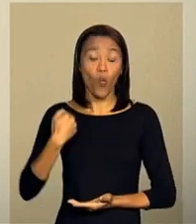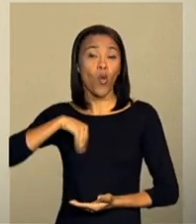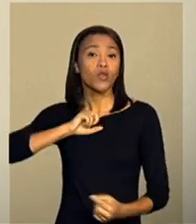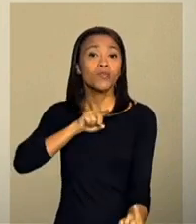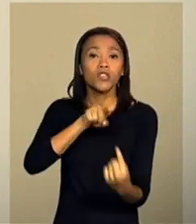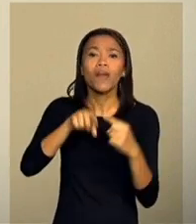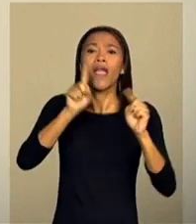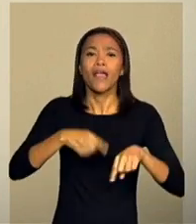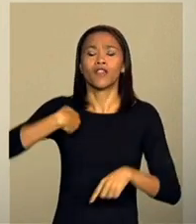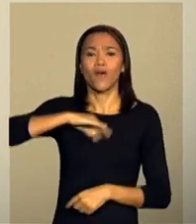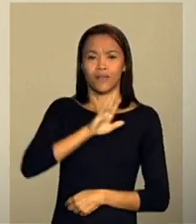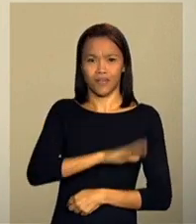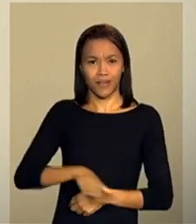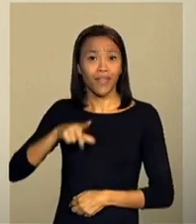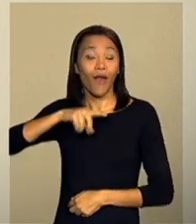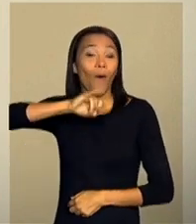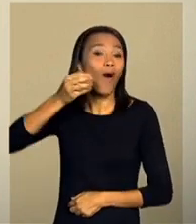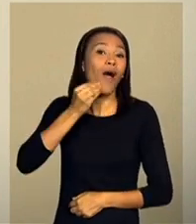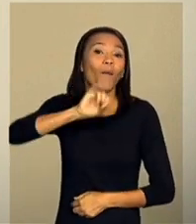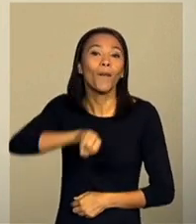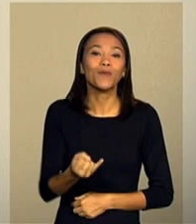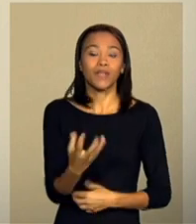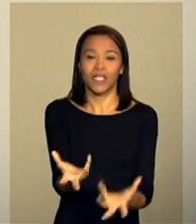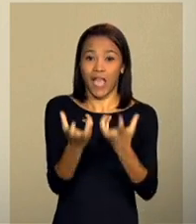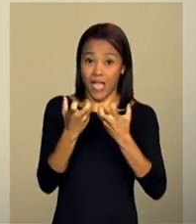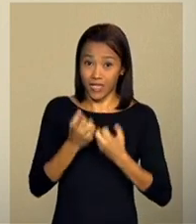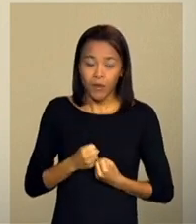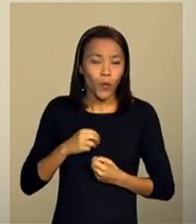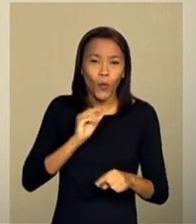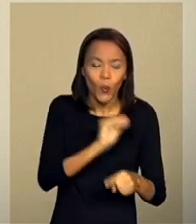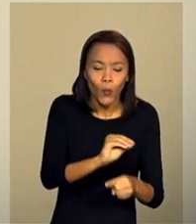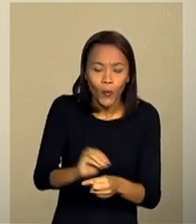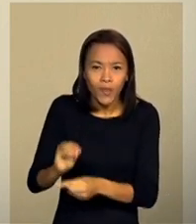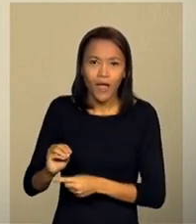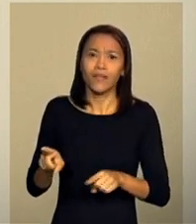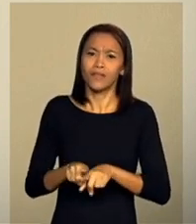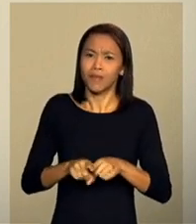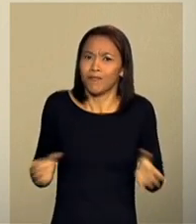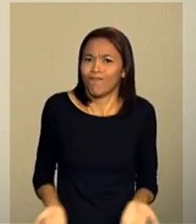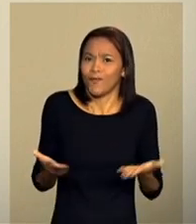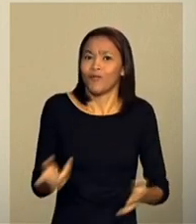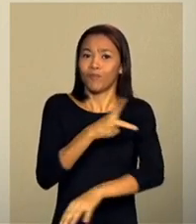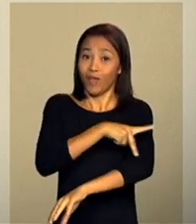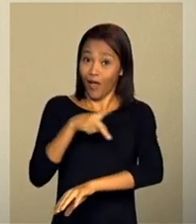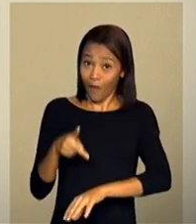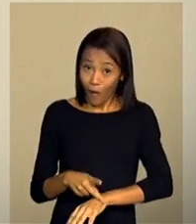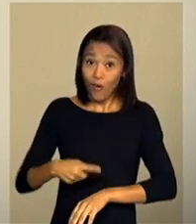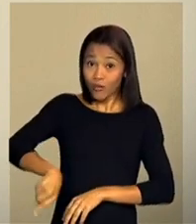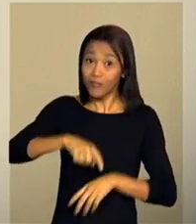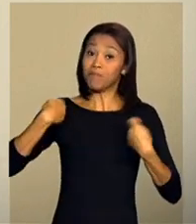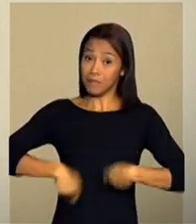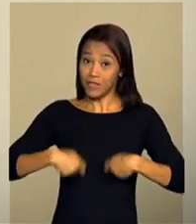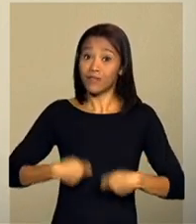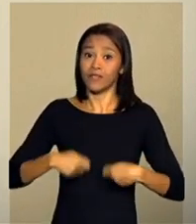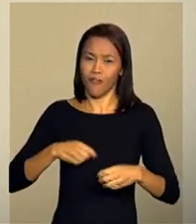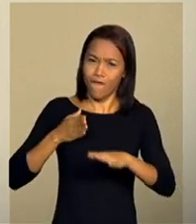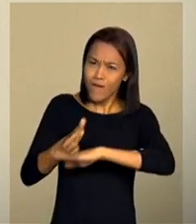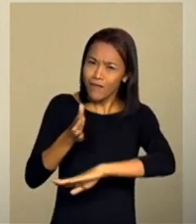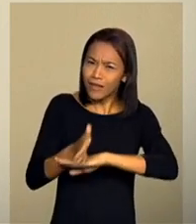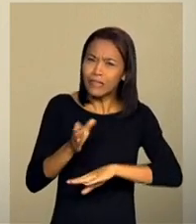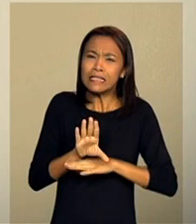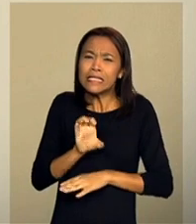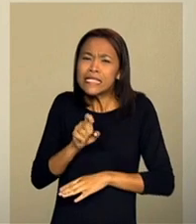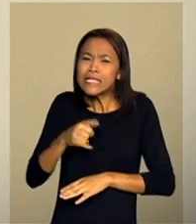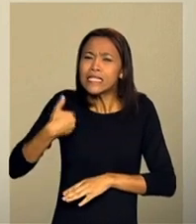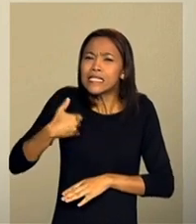é que as nossas crianças t a oportunidade de receber os cuidados e os estímulos pedagógicos necessários frequentando desde